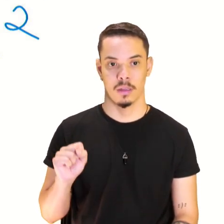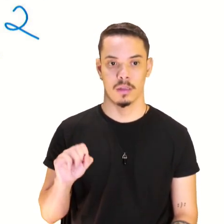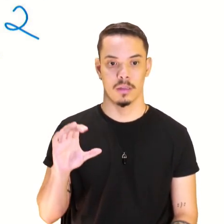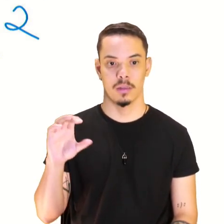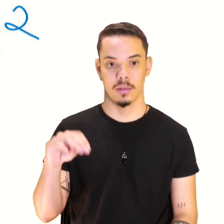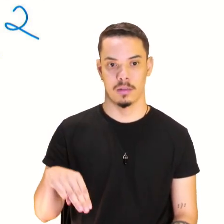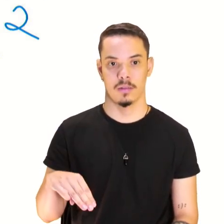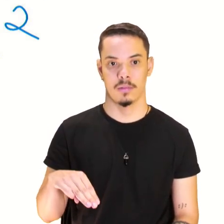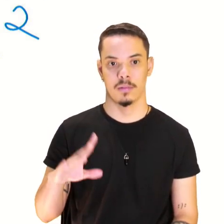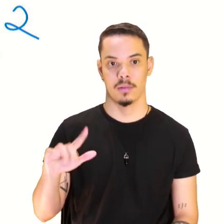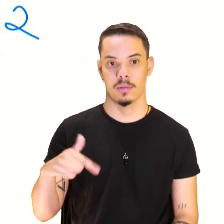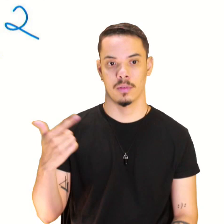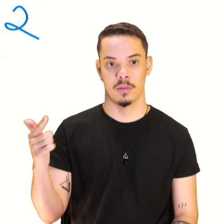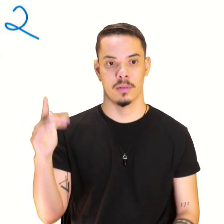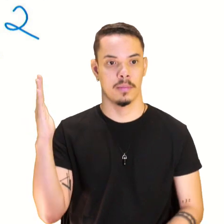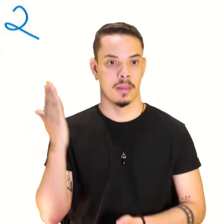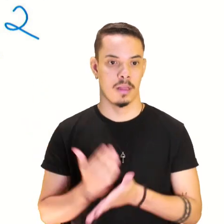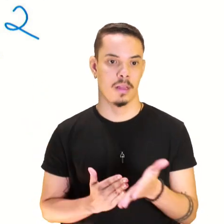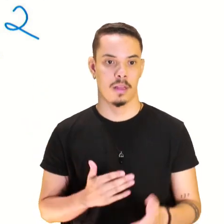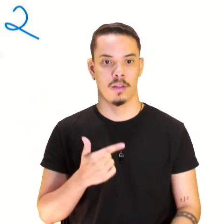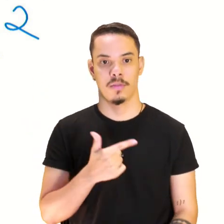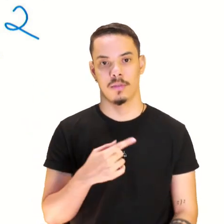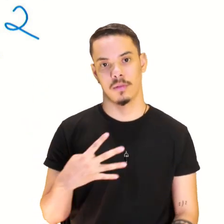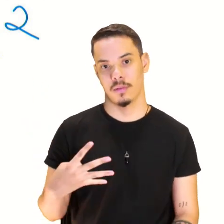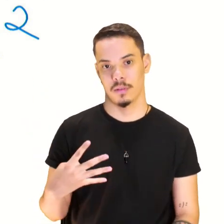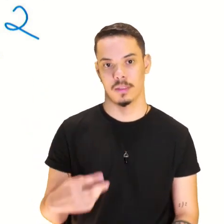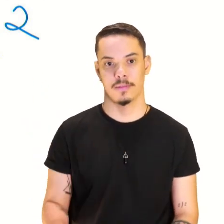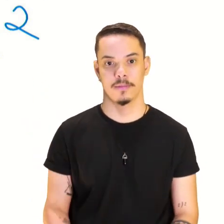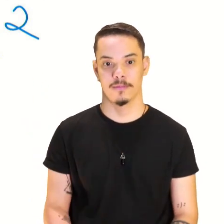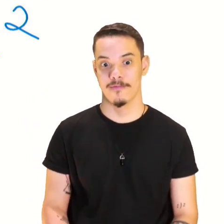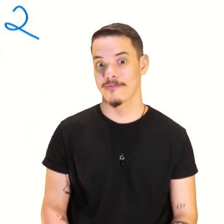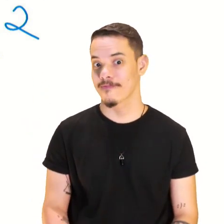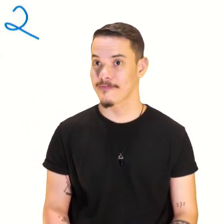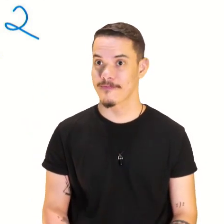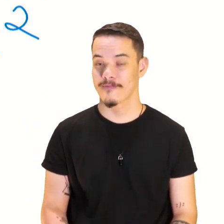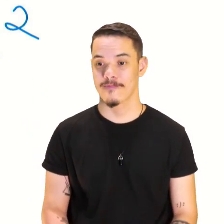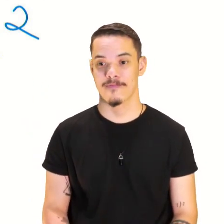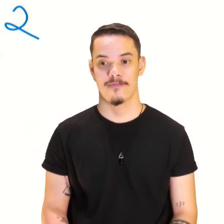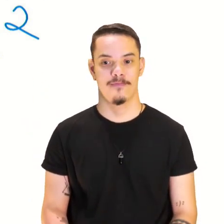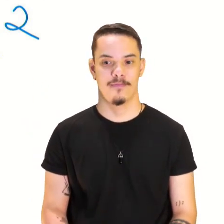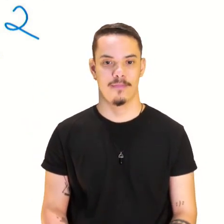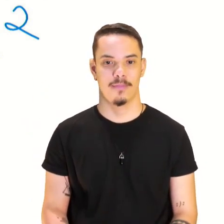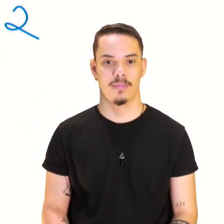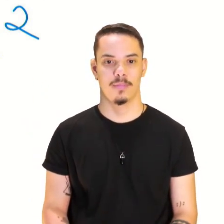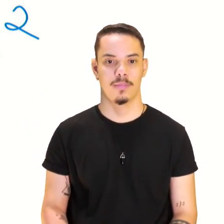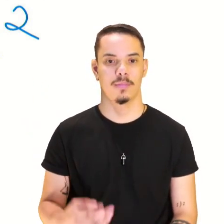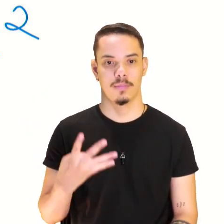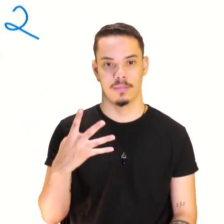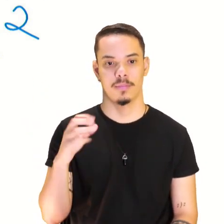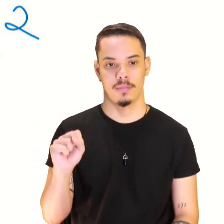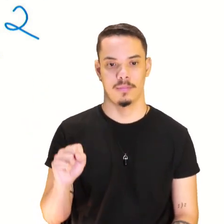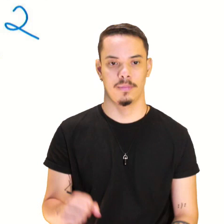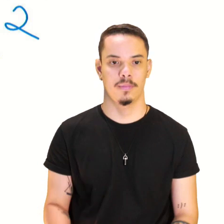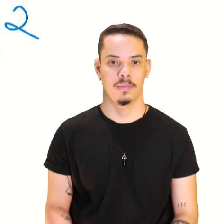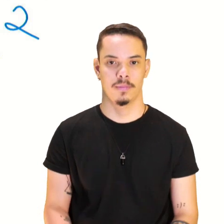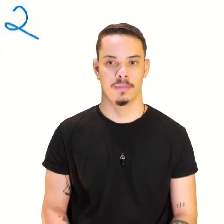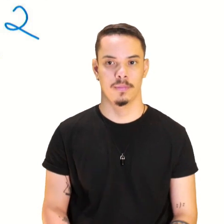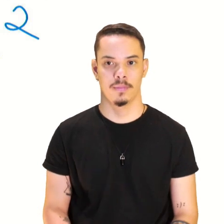a metade, né? Então 24. A gente já sabe que aqui vai ser 24. Beleza. Beleza? Aqui 48.